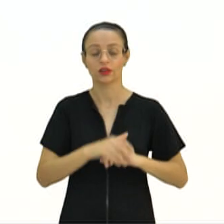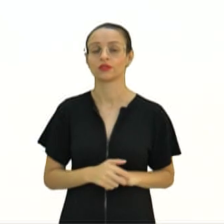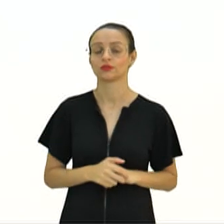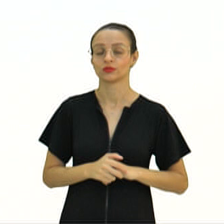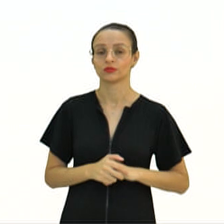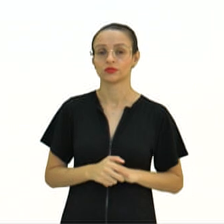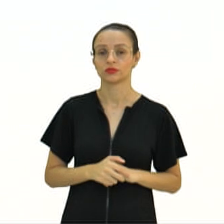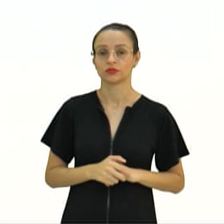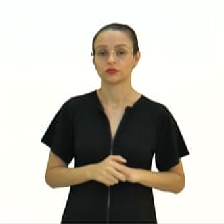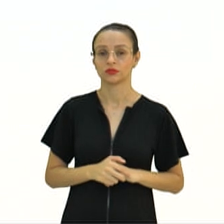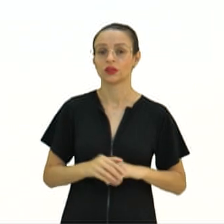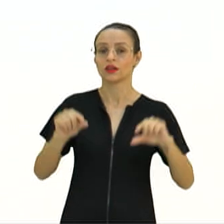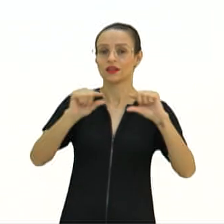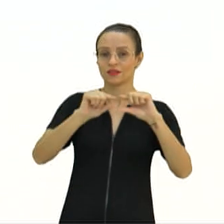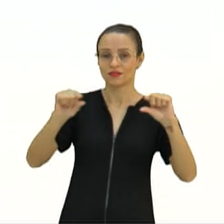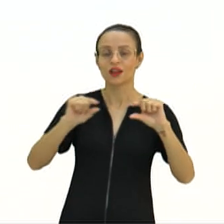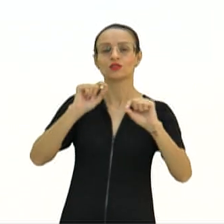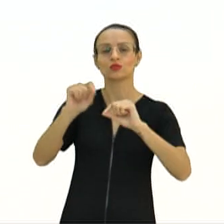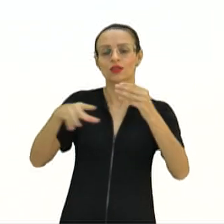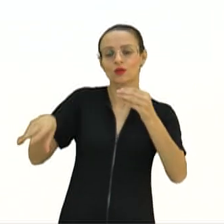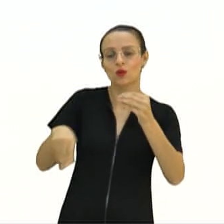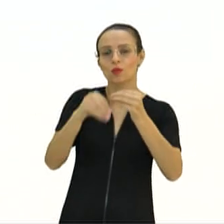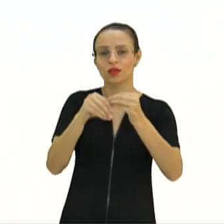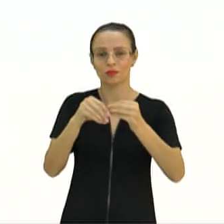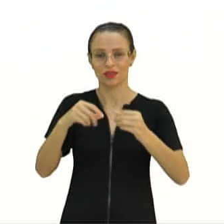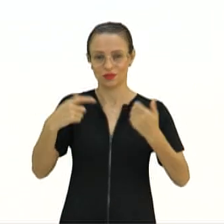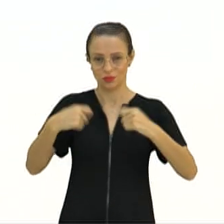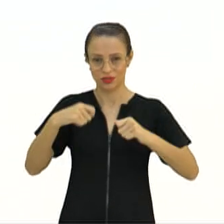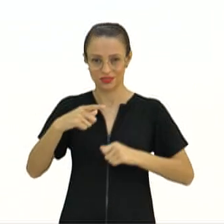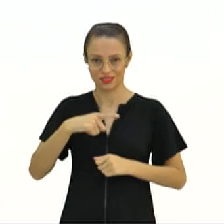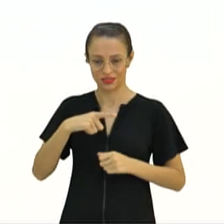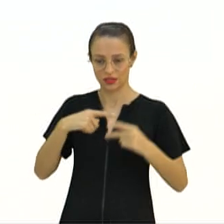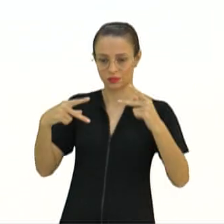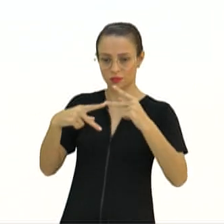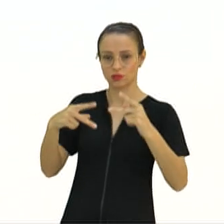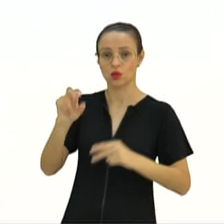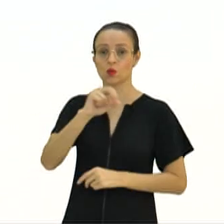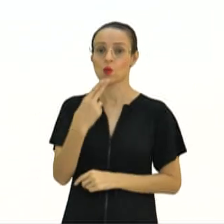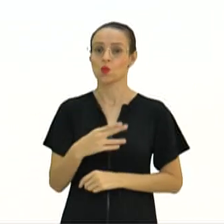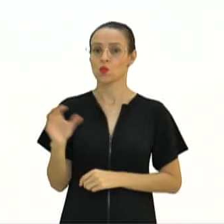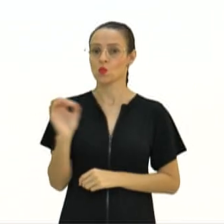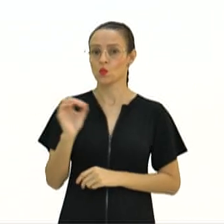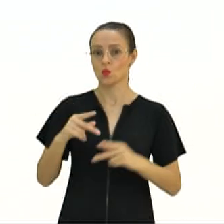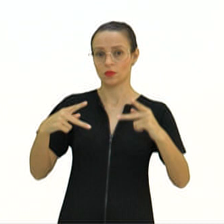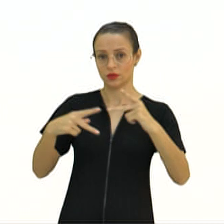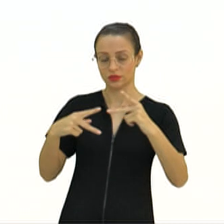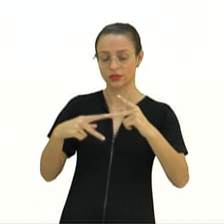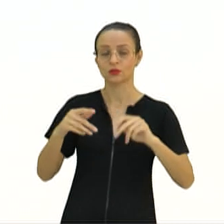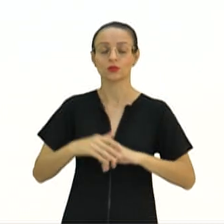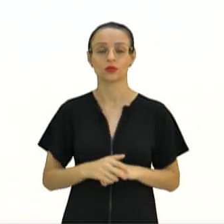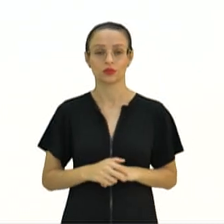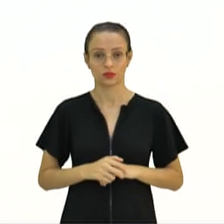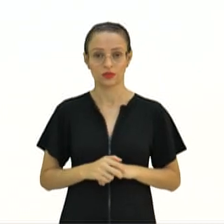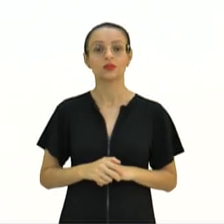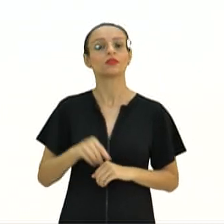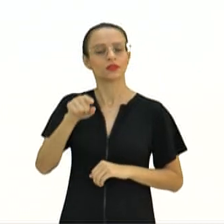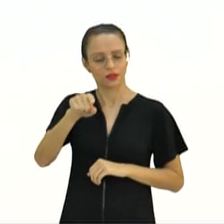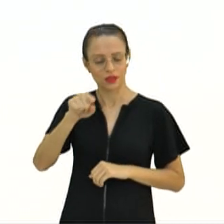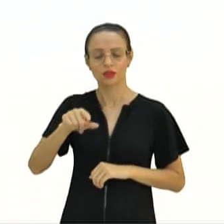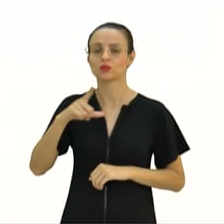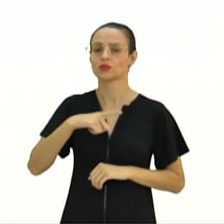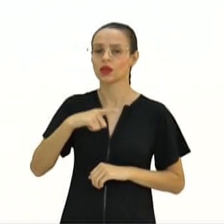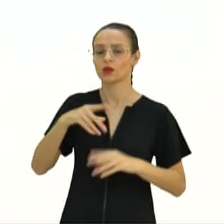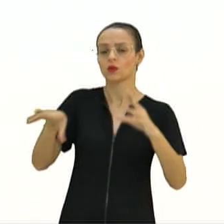ver, objeto direto, que é quando há um complemento do verbo transitivo direto, objeto indireto, quando há